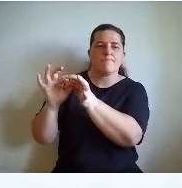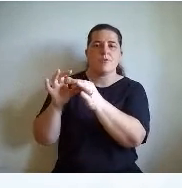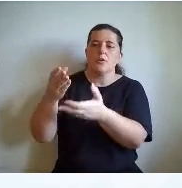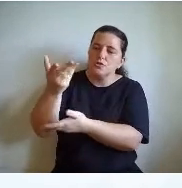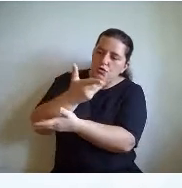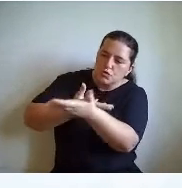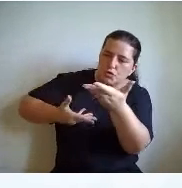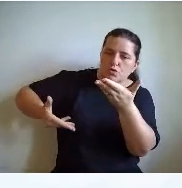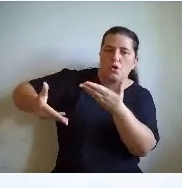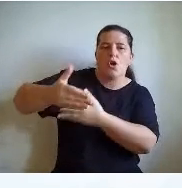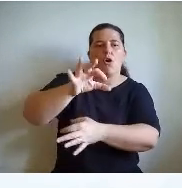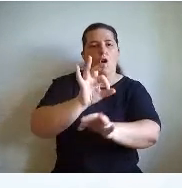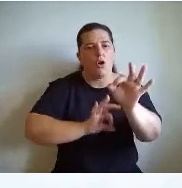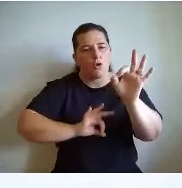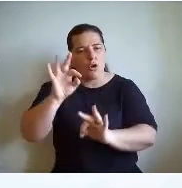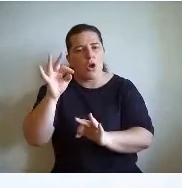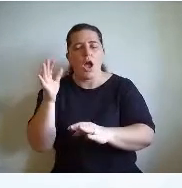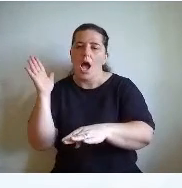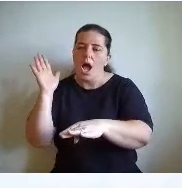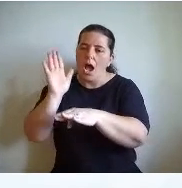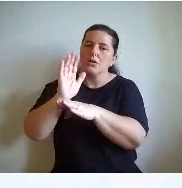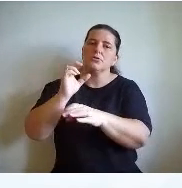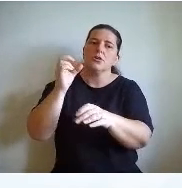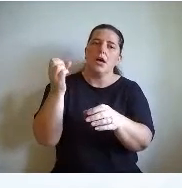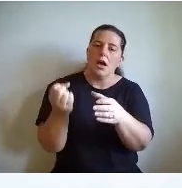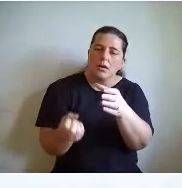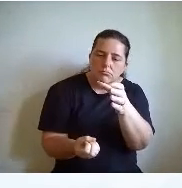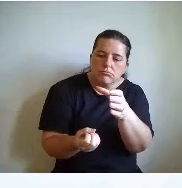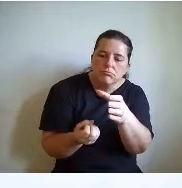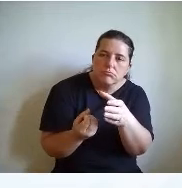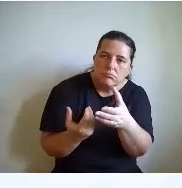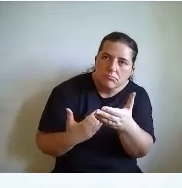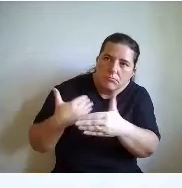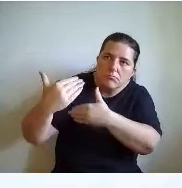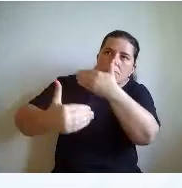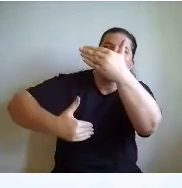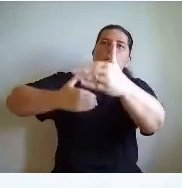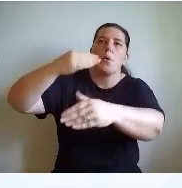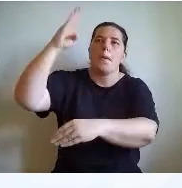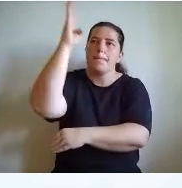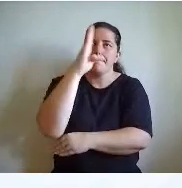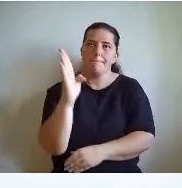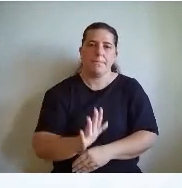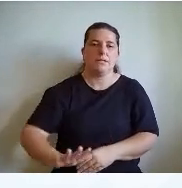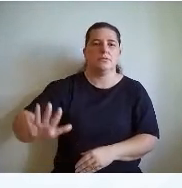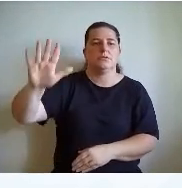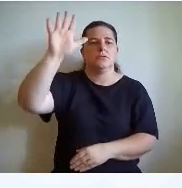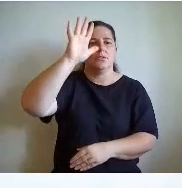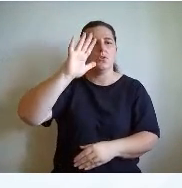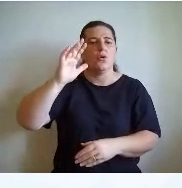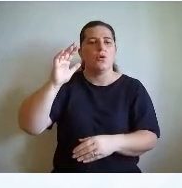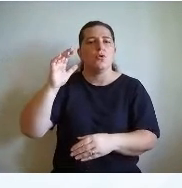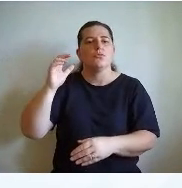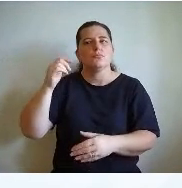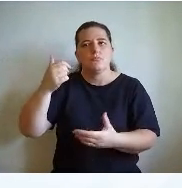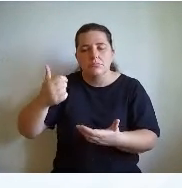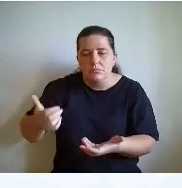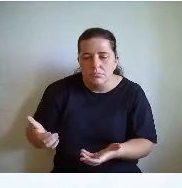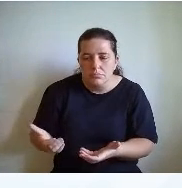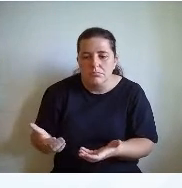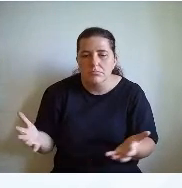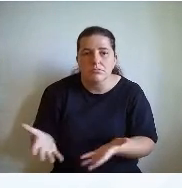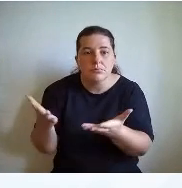gente ajudar a reconstruir o nosso país, né? Ajudar a recolocar colocar o nosso país no eixo